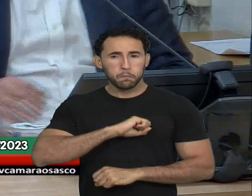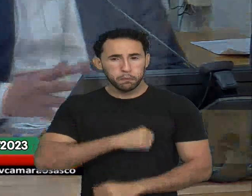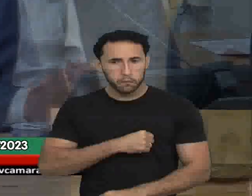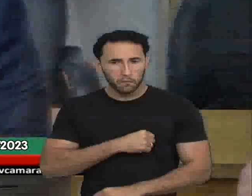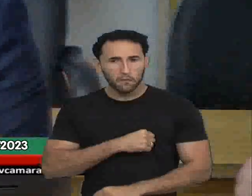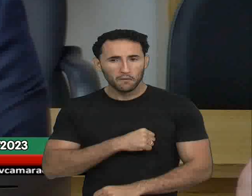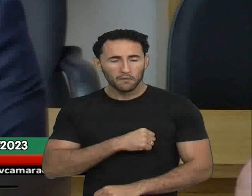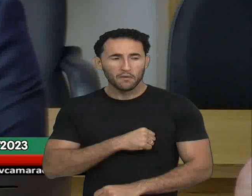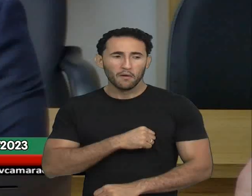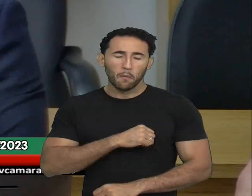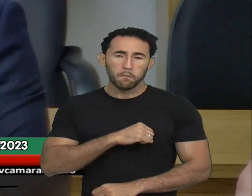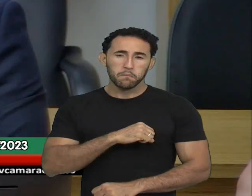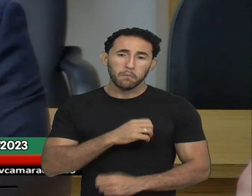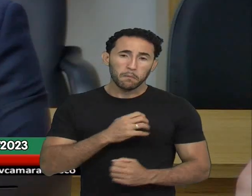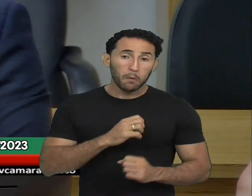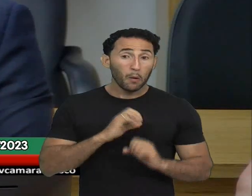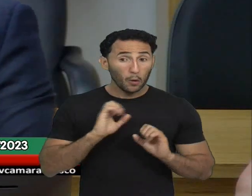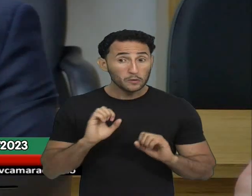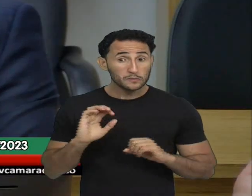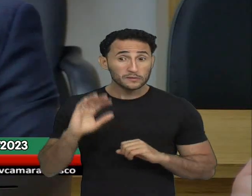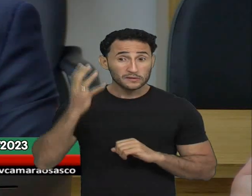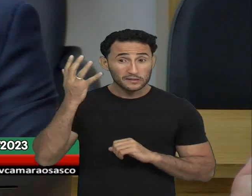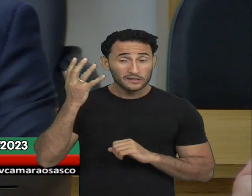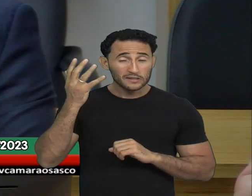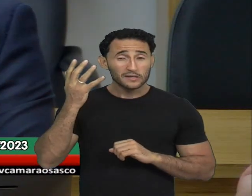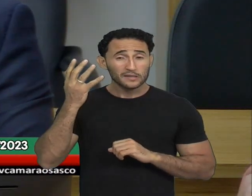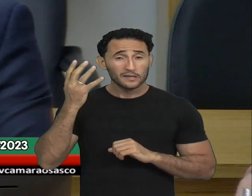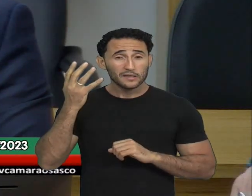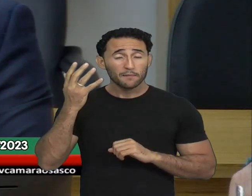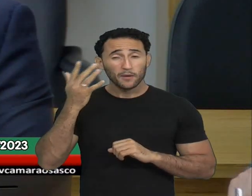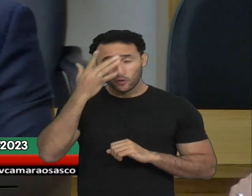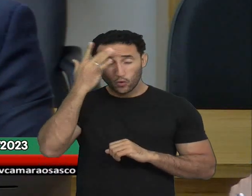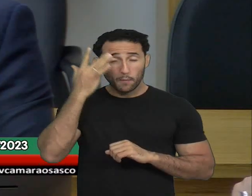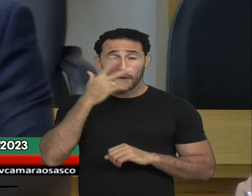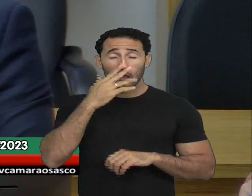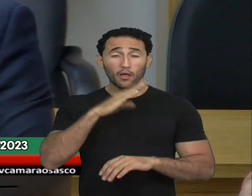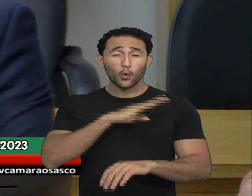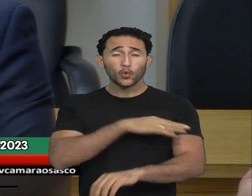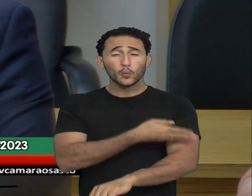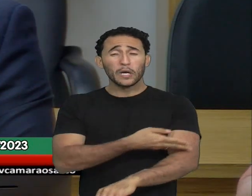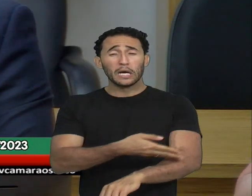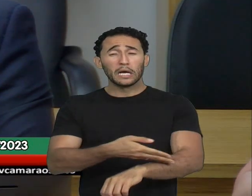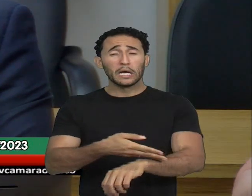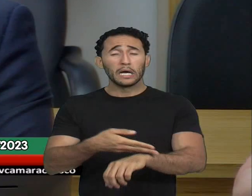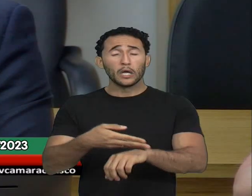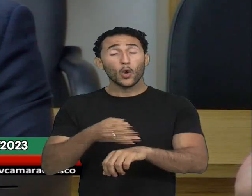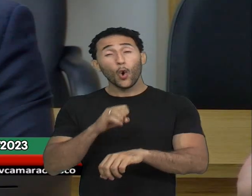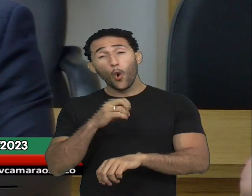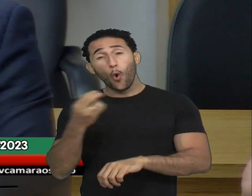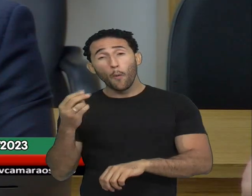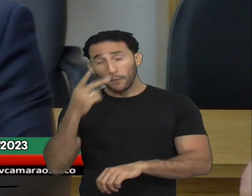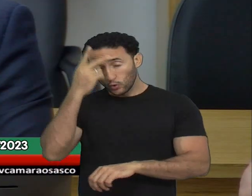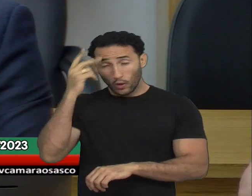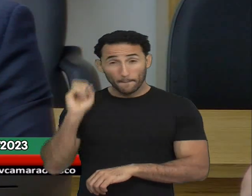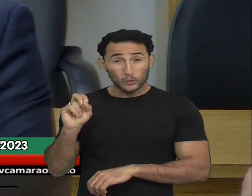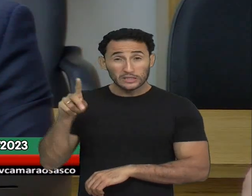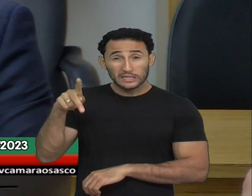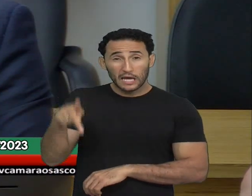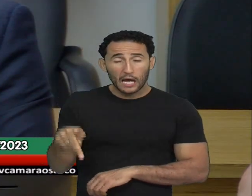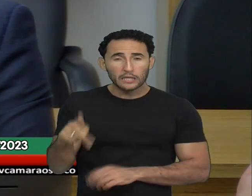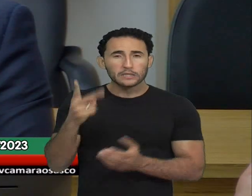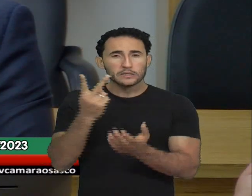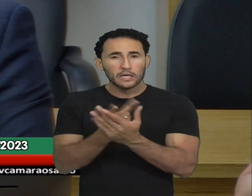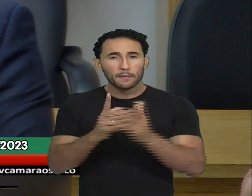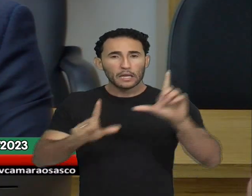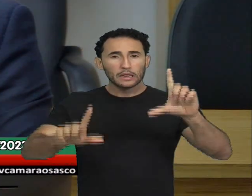né? Pessoa que está acomodada, acaba se aposentando, né, fica em casa só mexendo no controle da televisão,